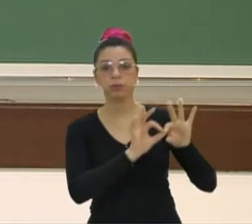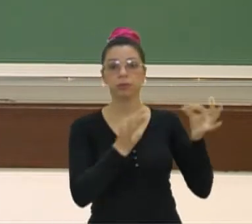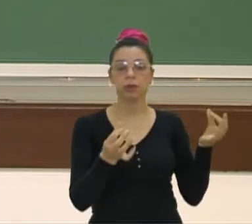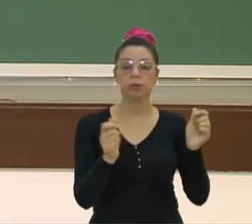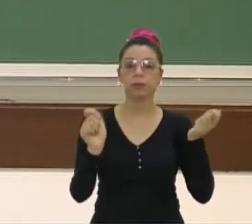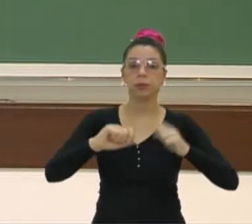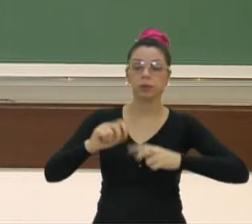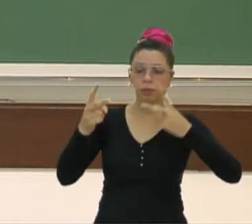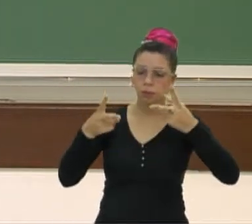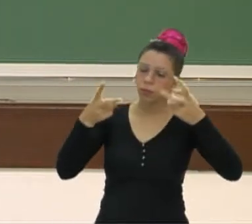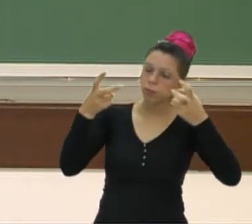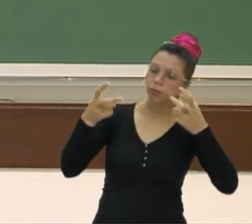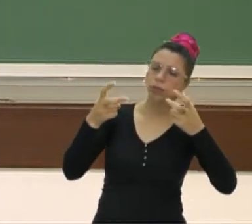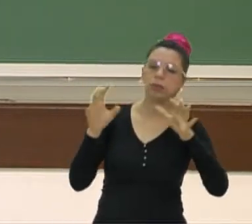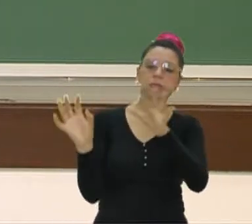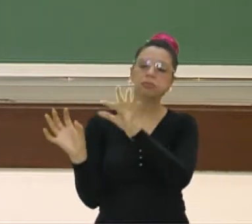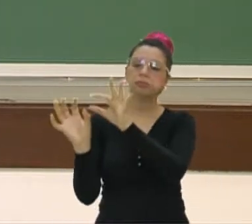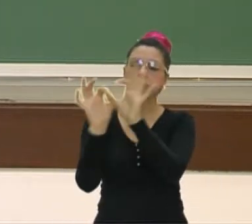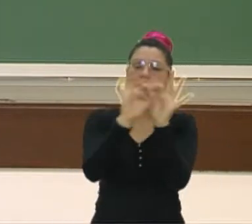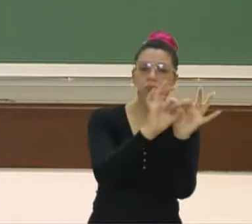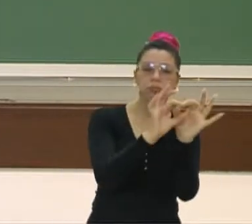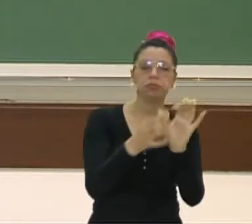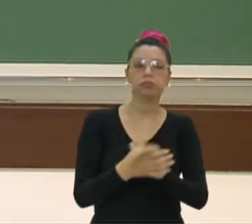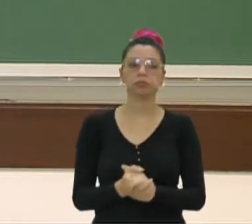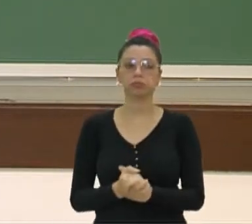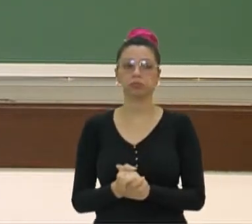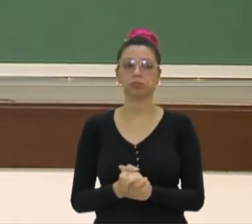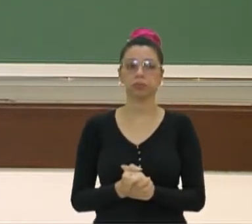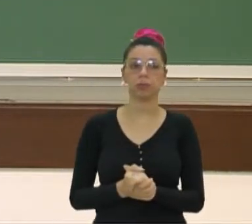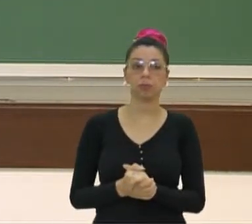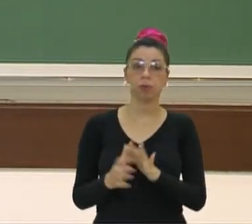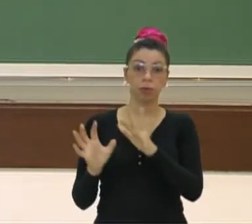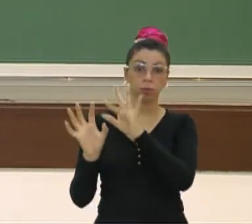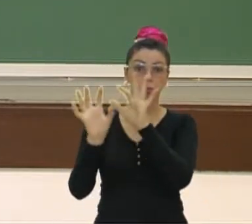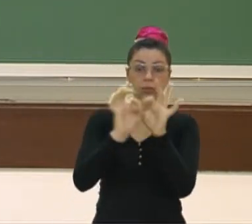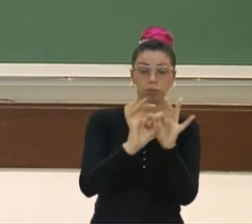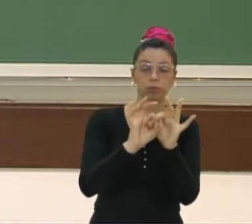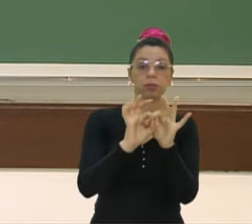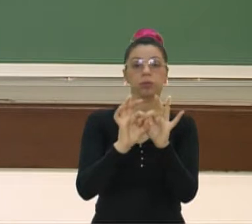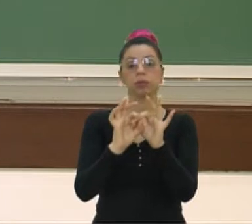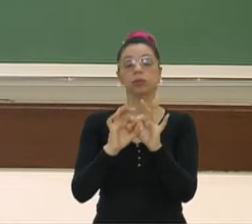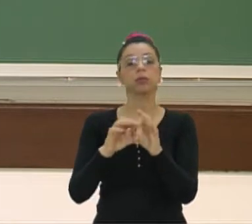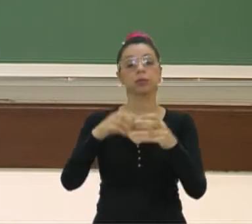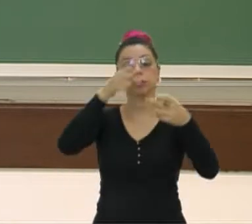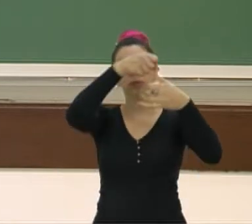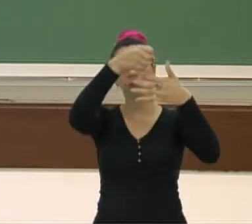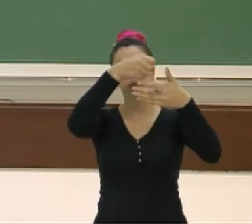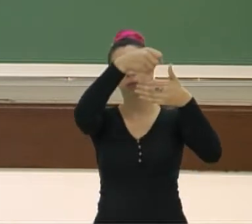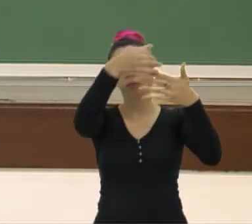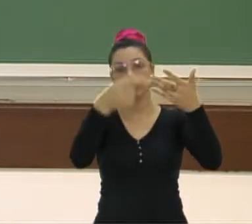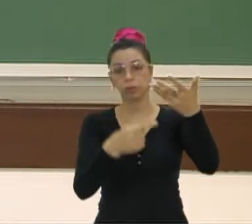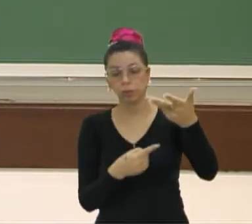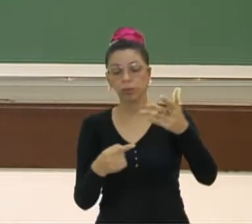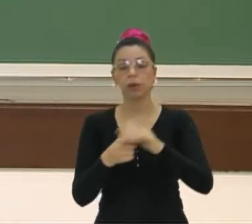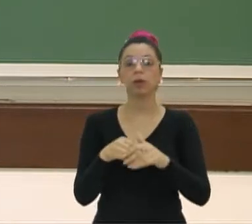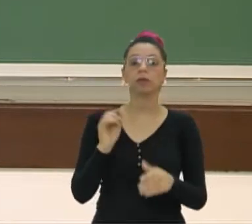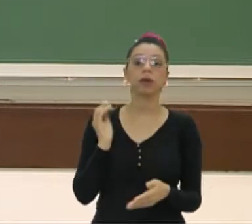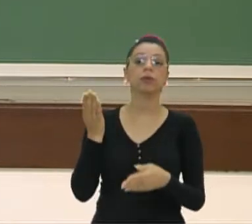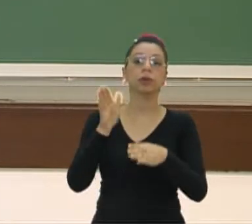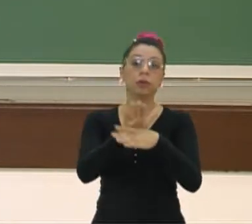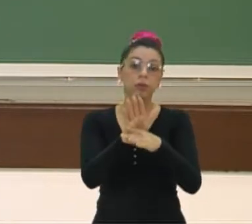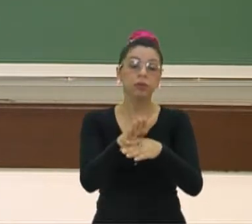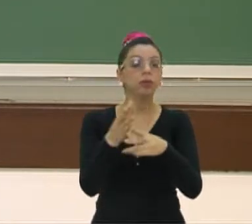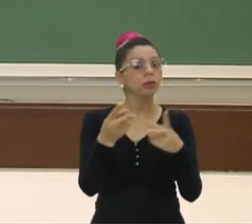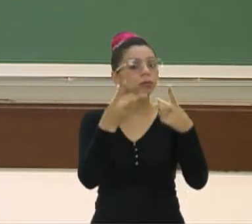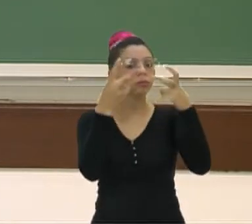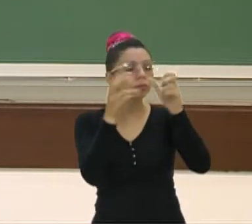atenção nos conectivos. While, when, as, porque vai auxiliar vocês a identificarem